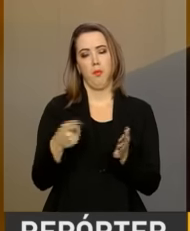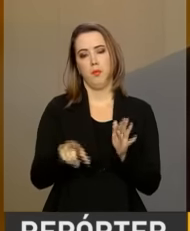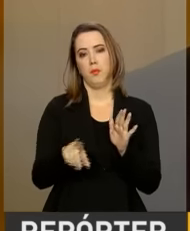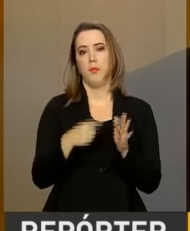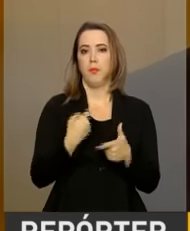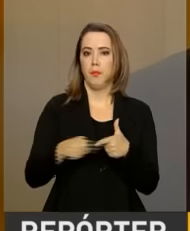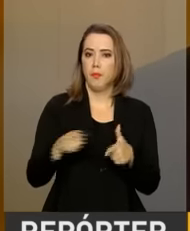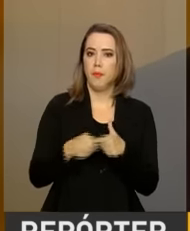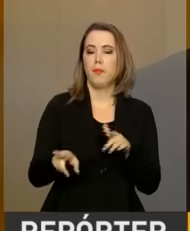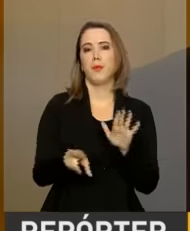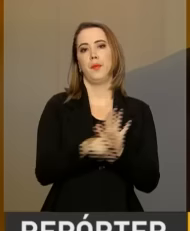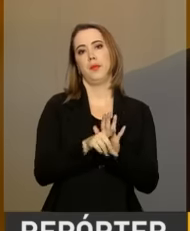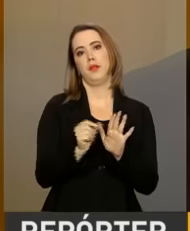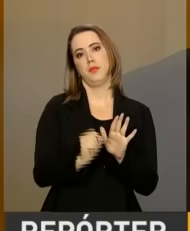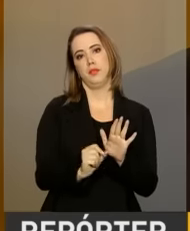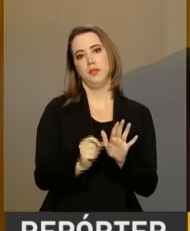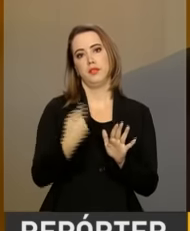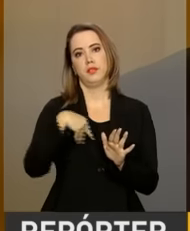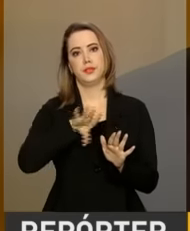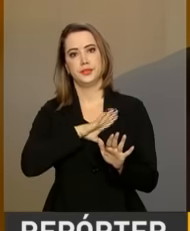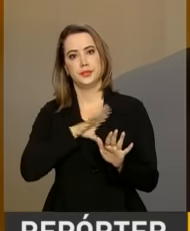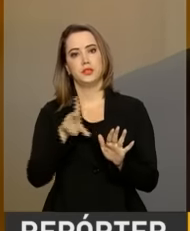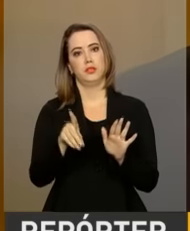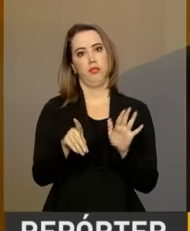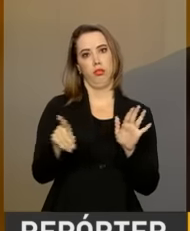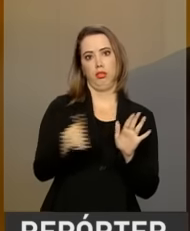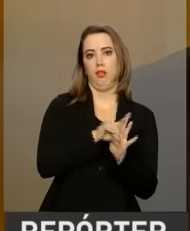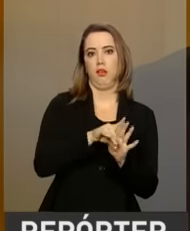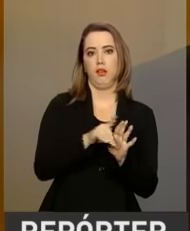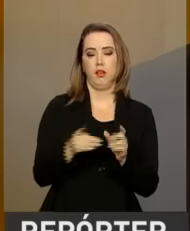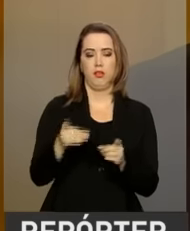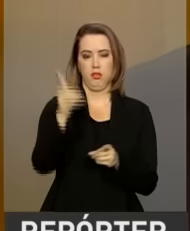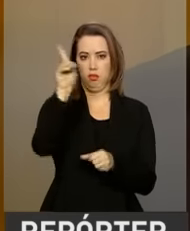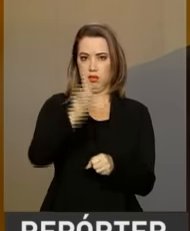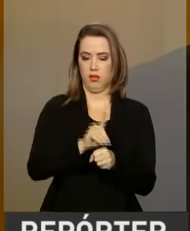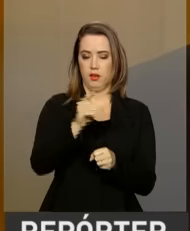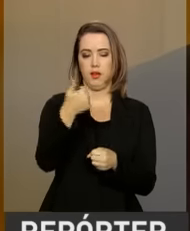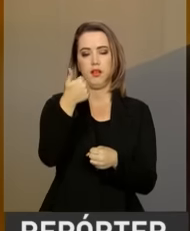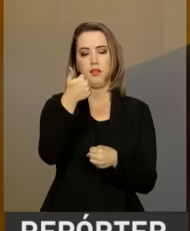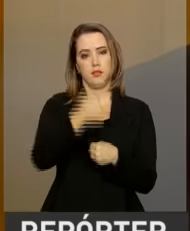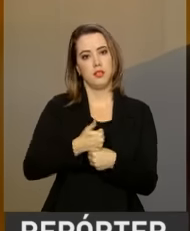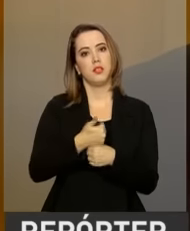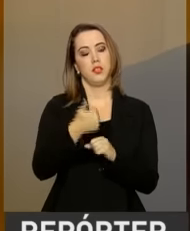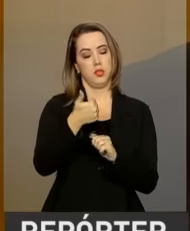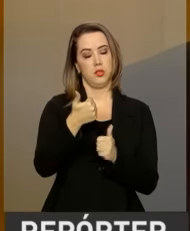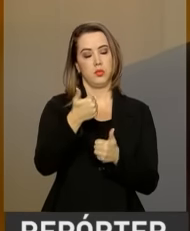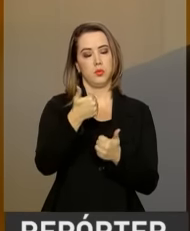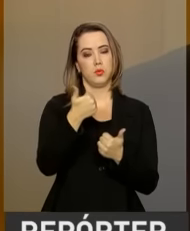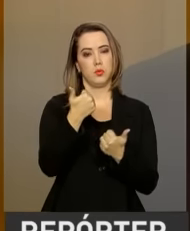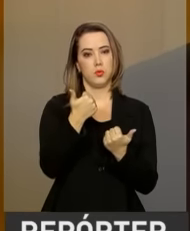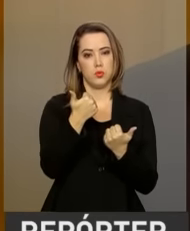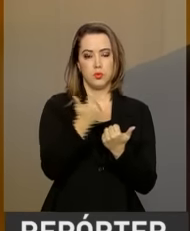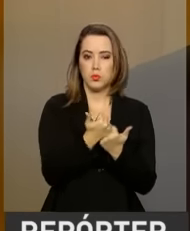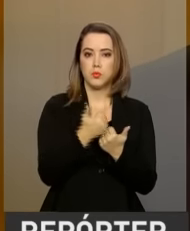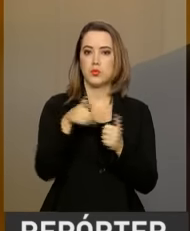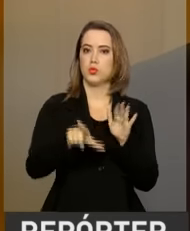pode modificar lei ainda mais lei complementar e por fim nós estamos